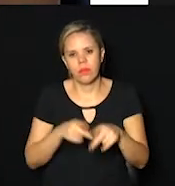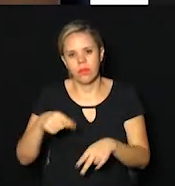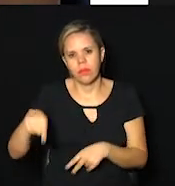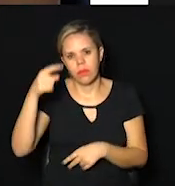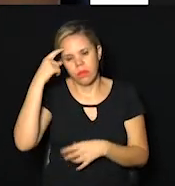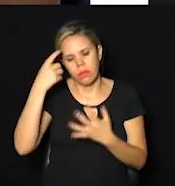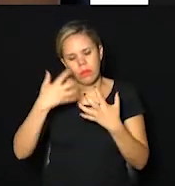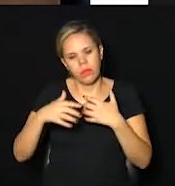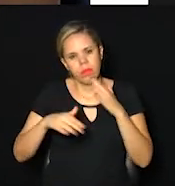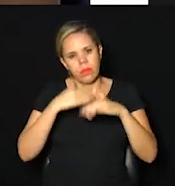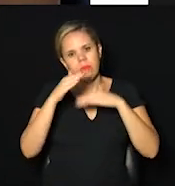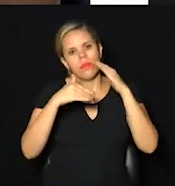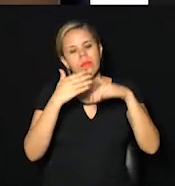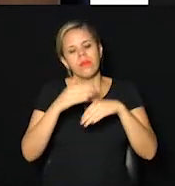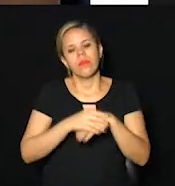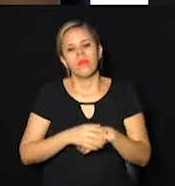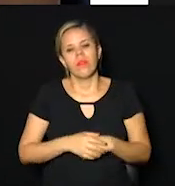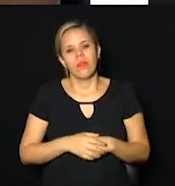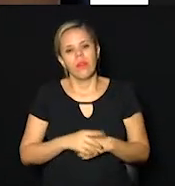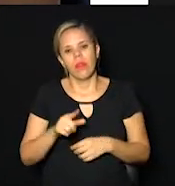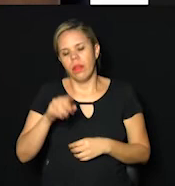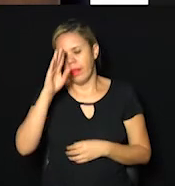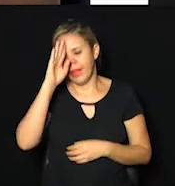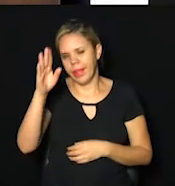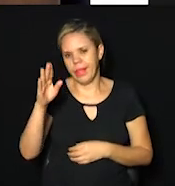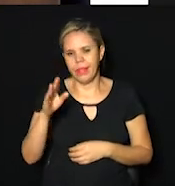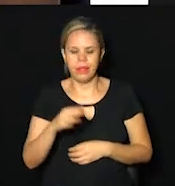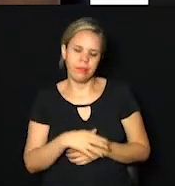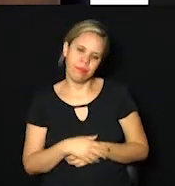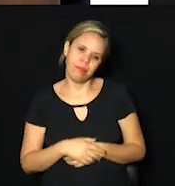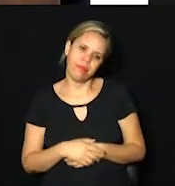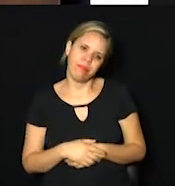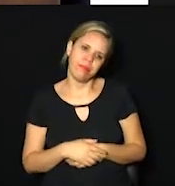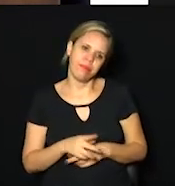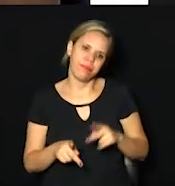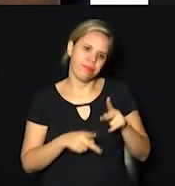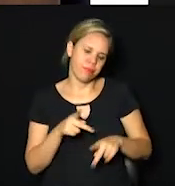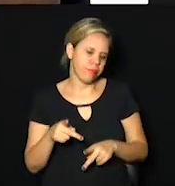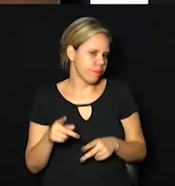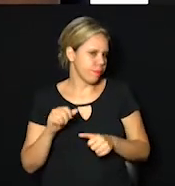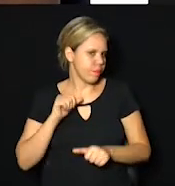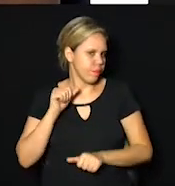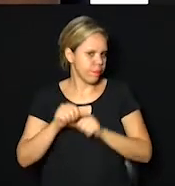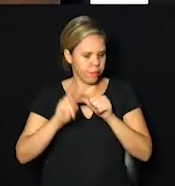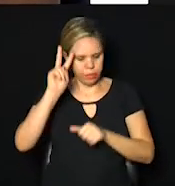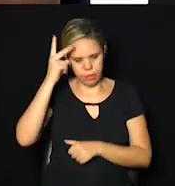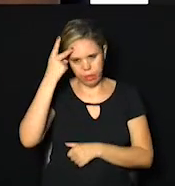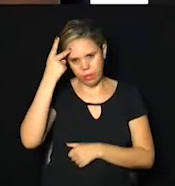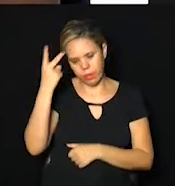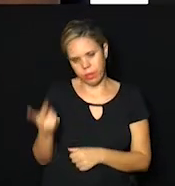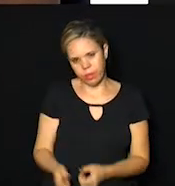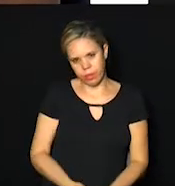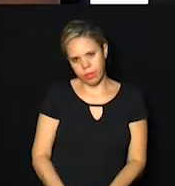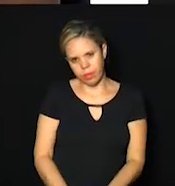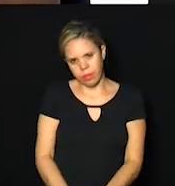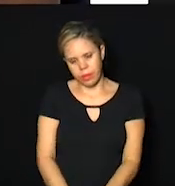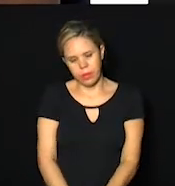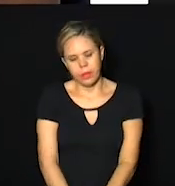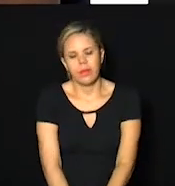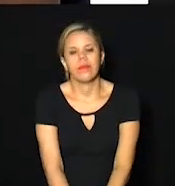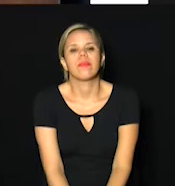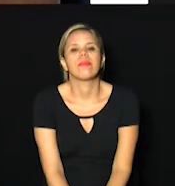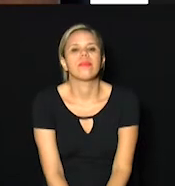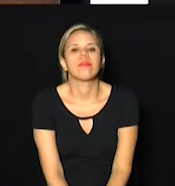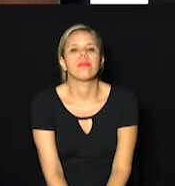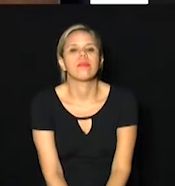pensa e desenvolver aquilo que é fundamental para que ele modifique o pensamento. Note